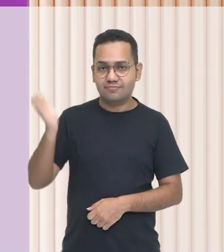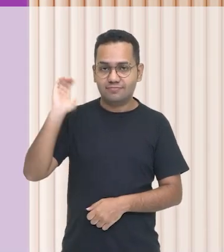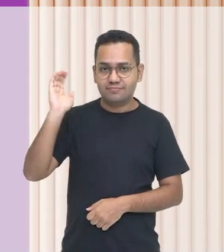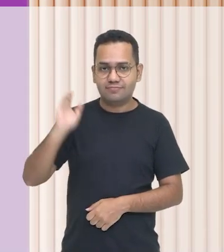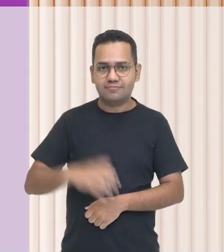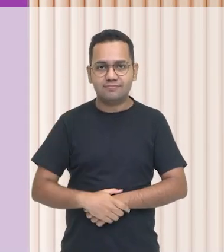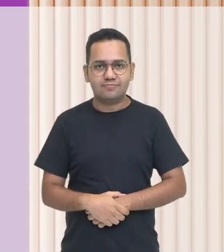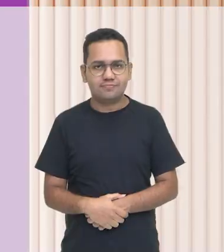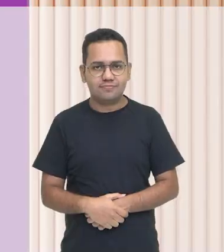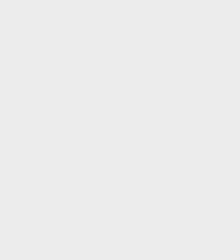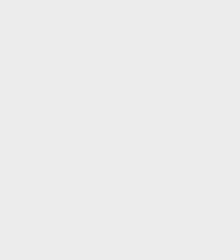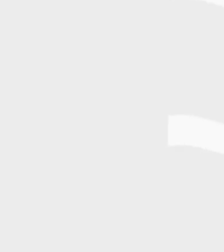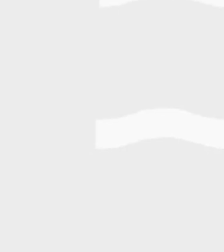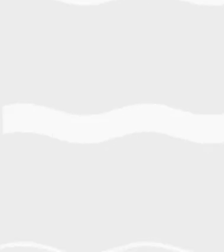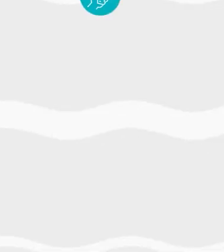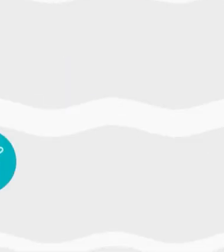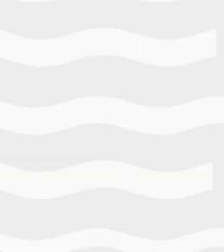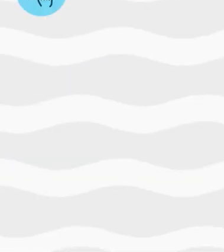aí. Até a próxima.